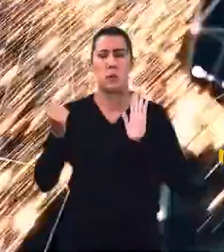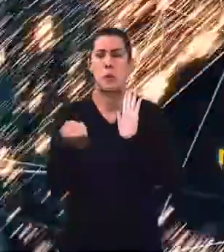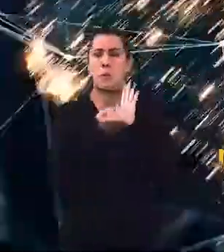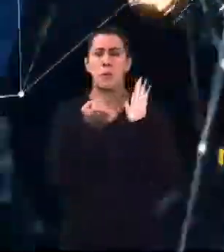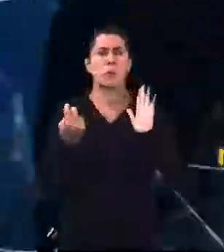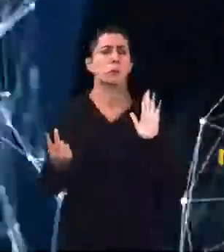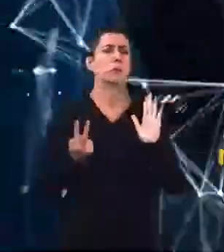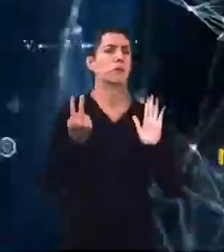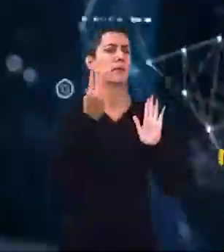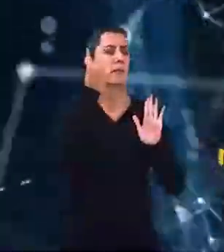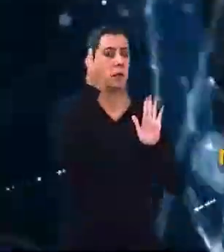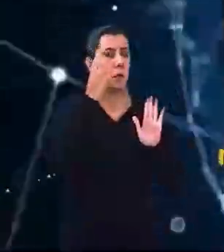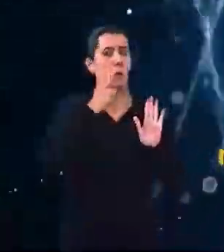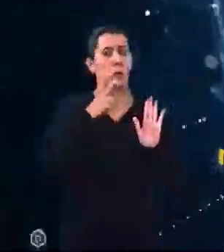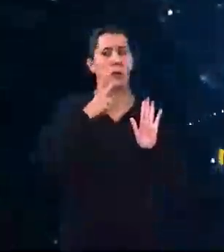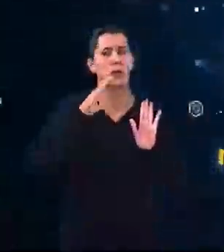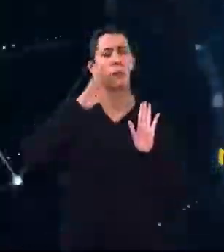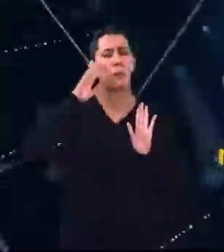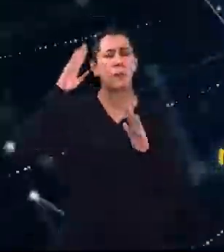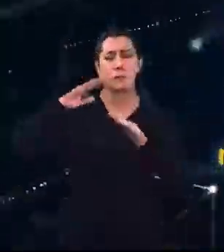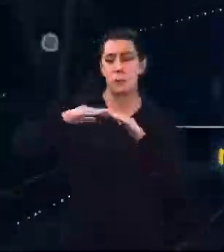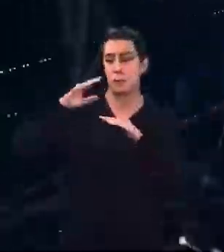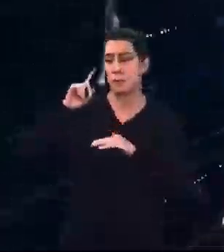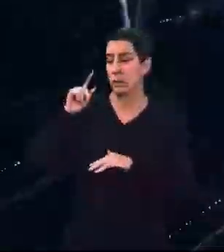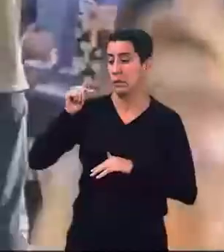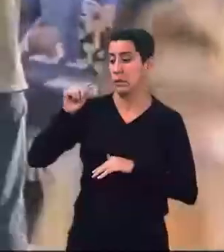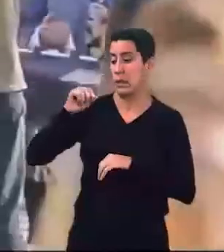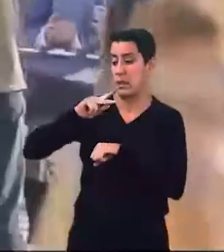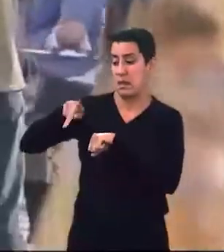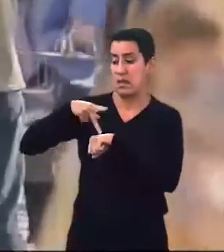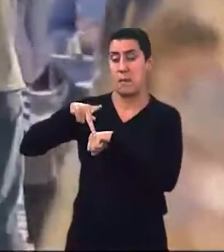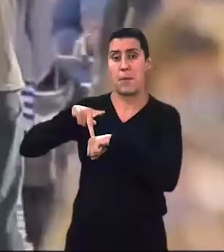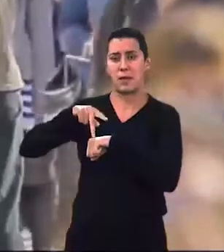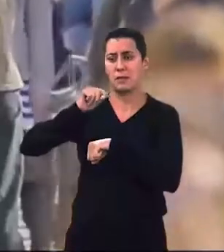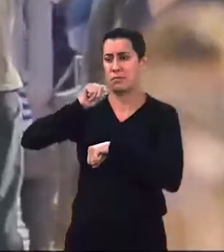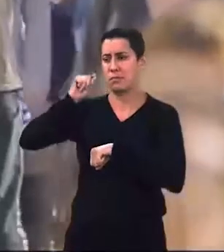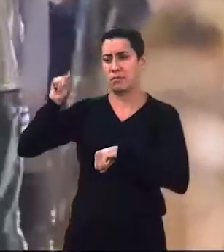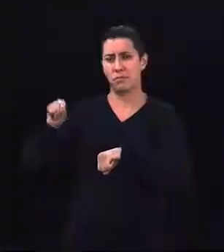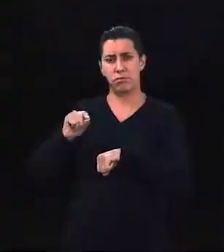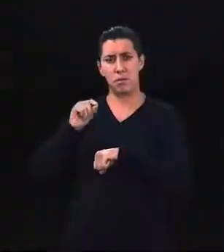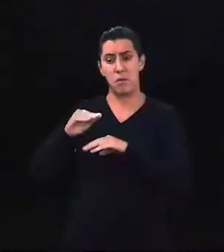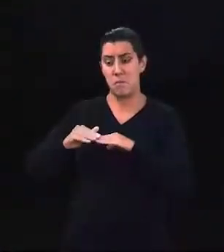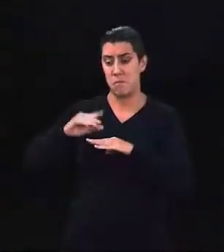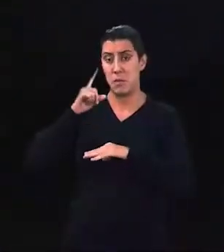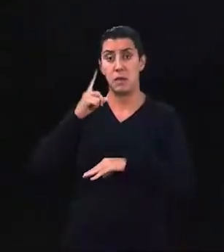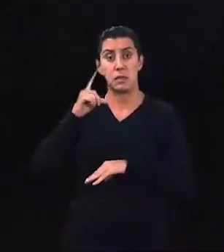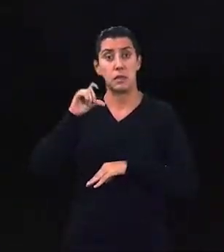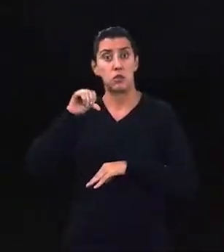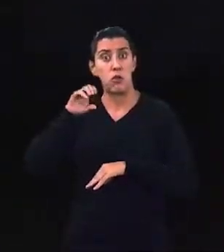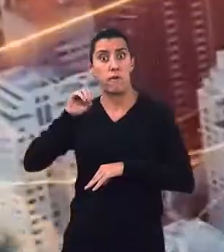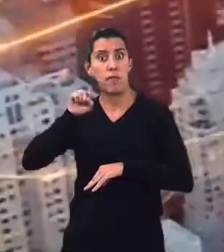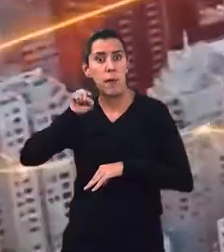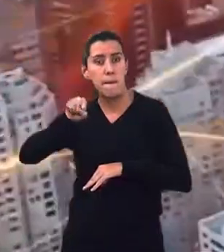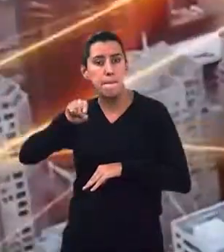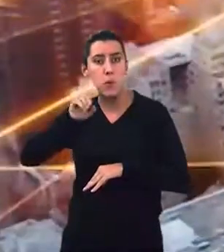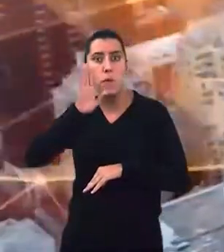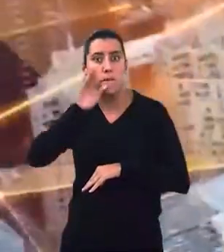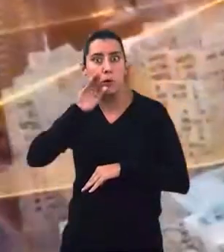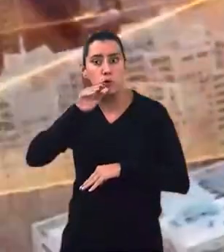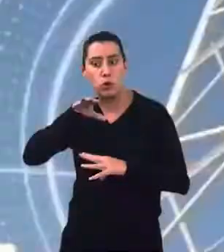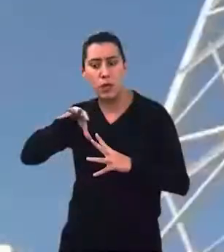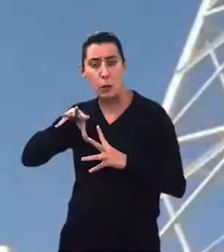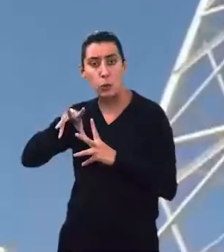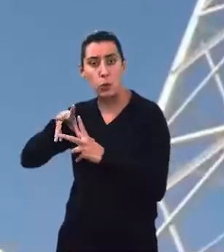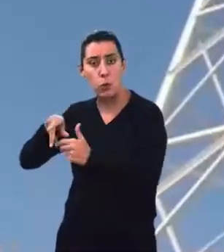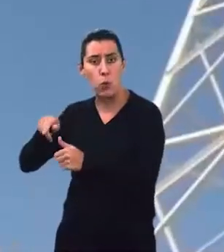diferença nos mais de 170 países em que atua. Com mais de 190 mil funcionários em todo o mundo, a Huawei atende mais